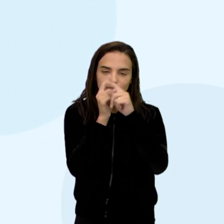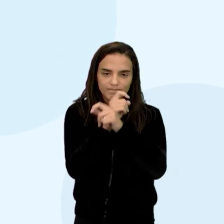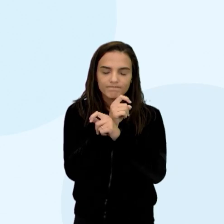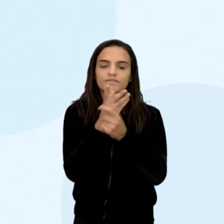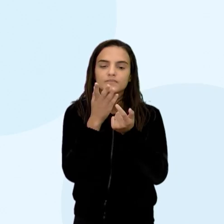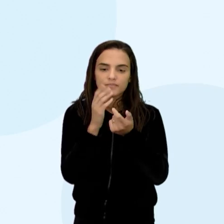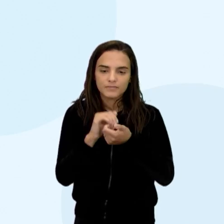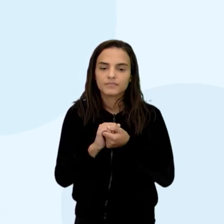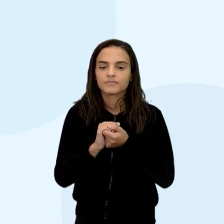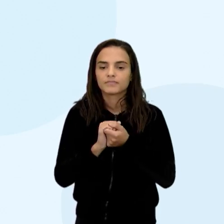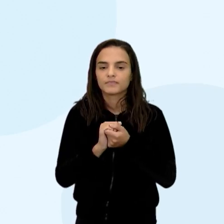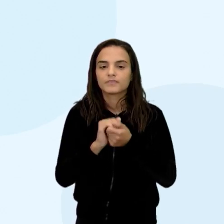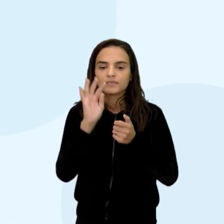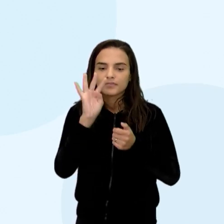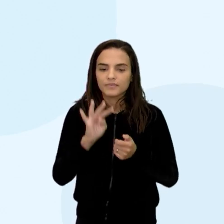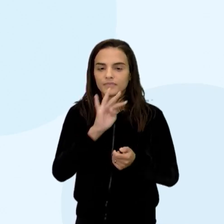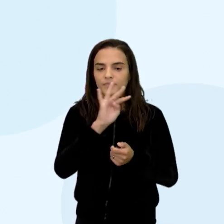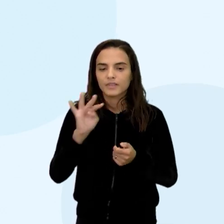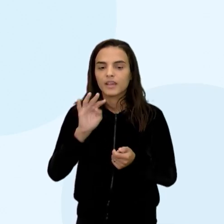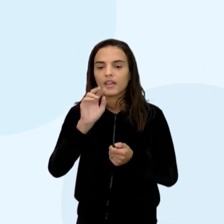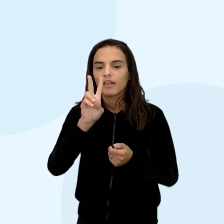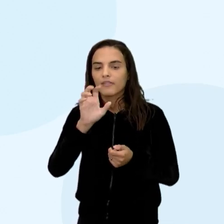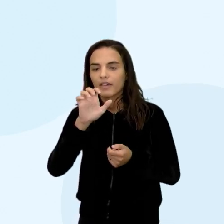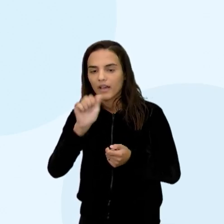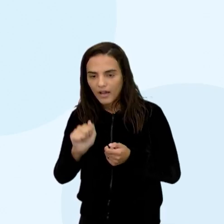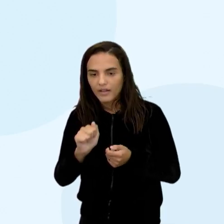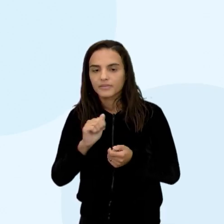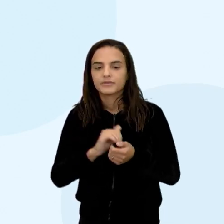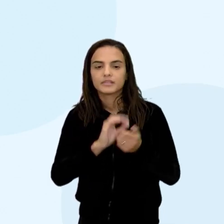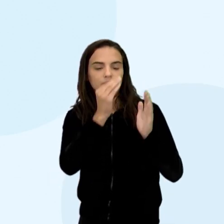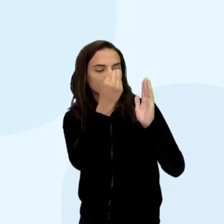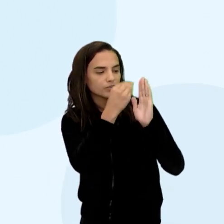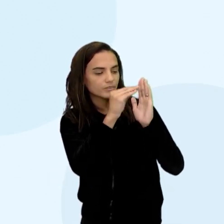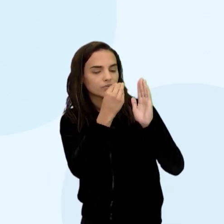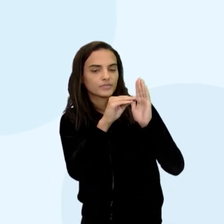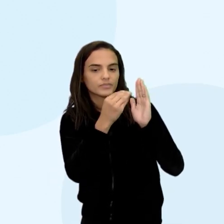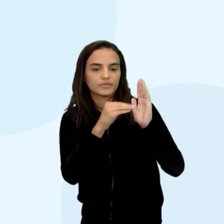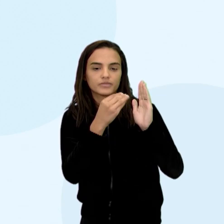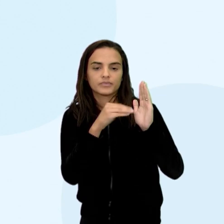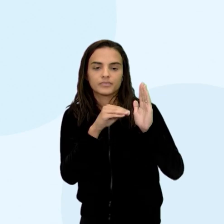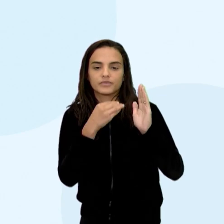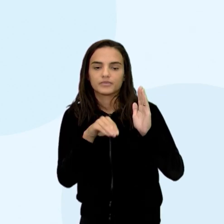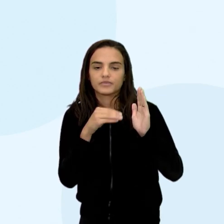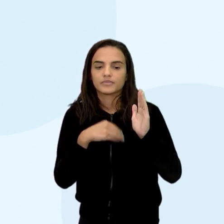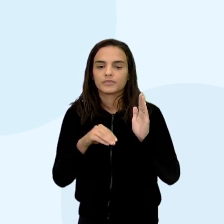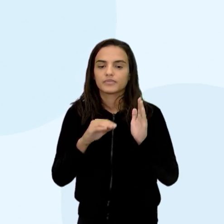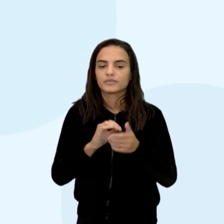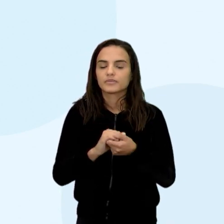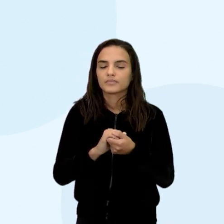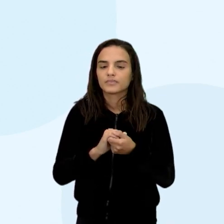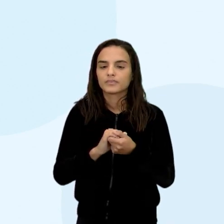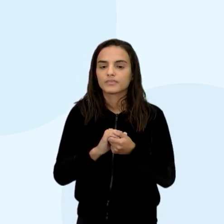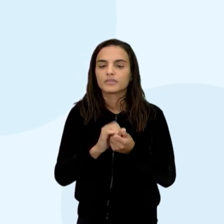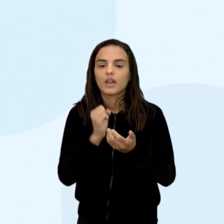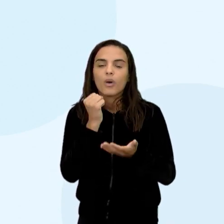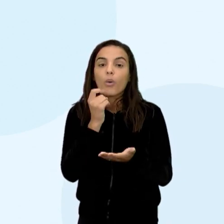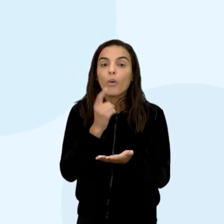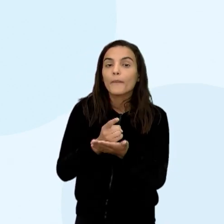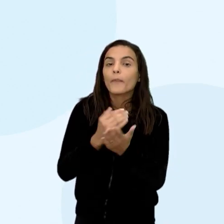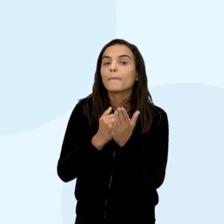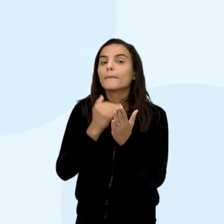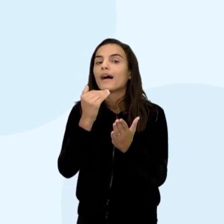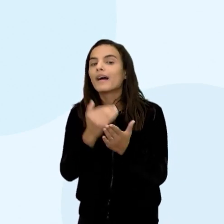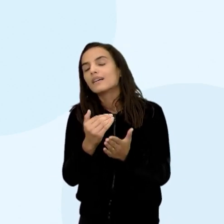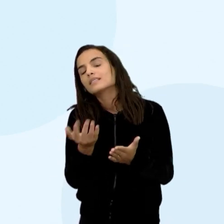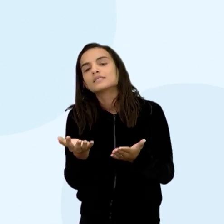ó, tá vendo? Eu fiz uma tabela em EVA e ele ia colocando, né? Quem comprou mais frutas, quem